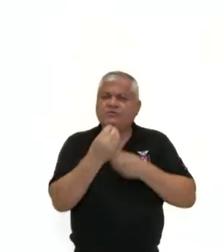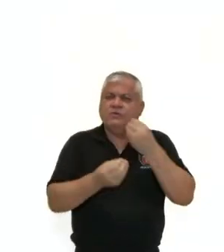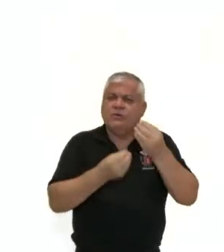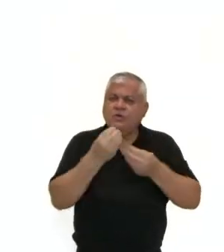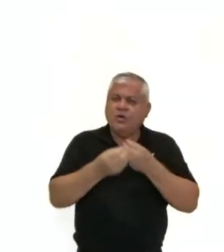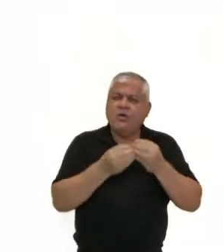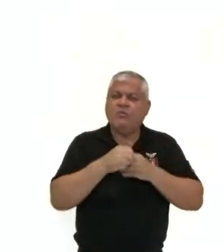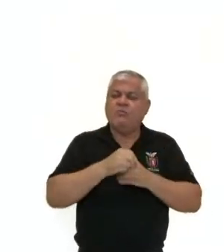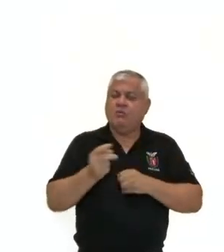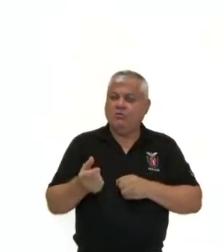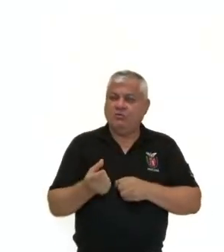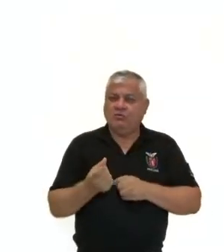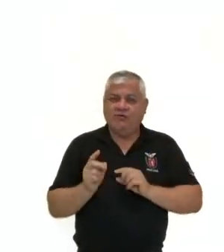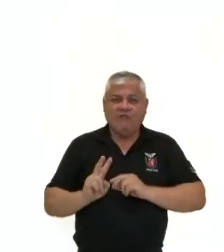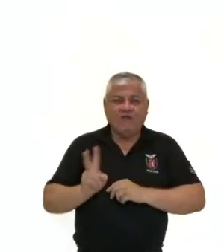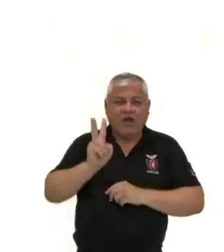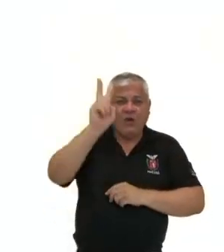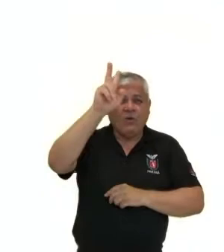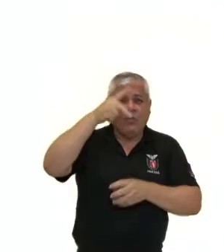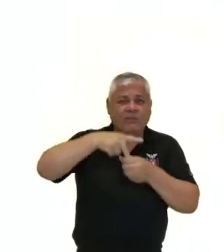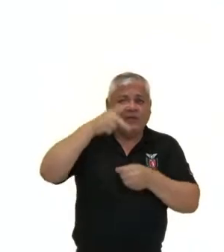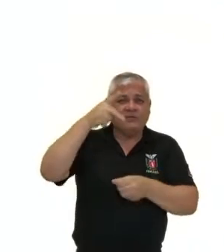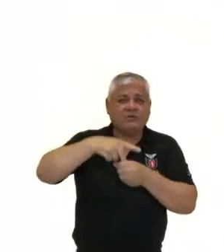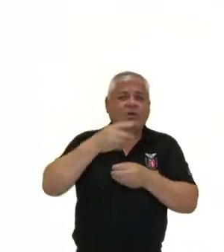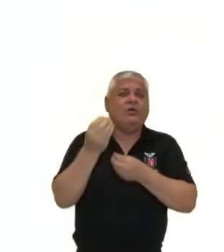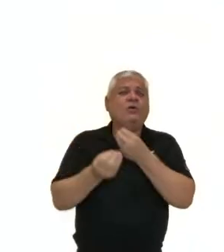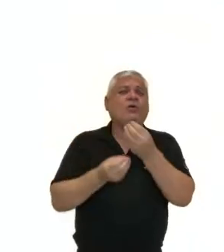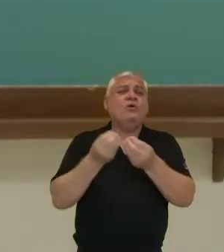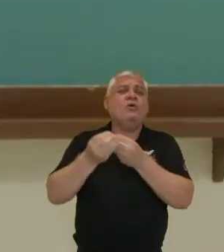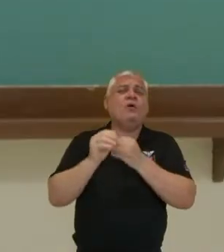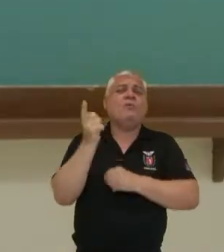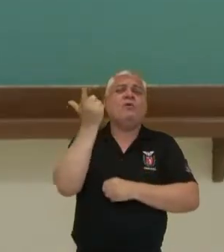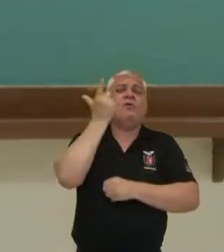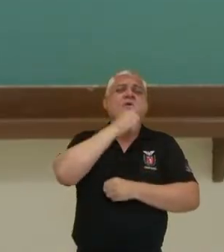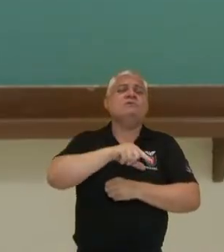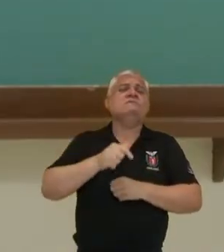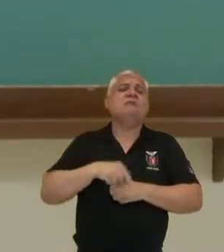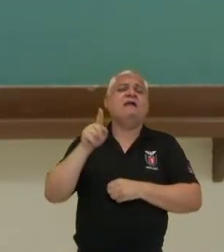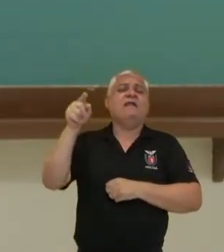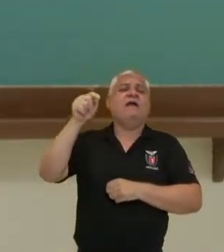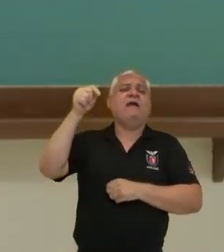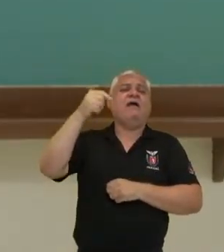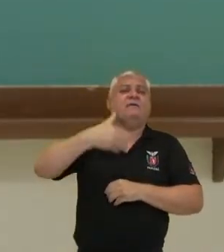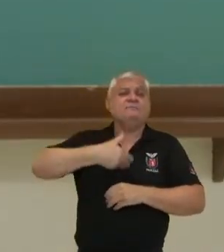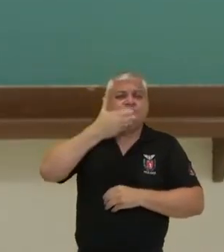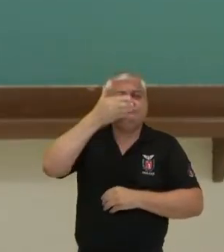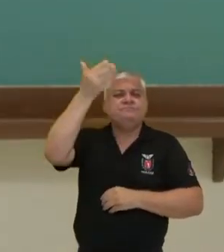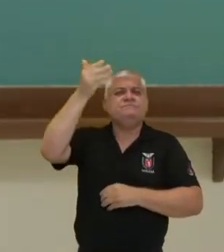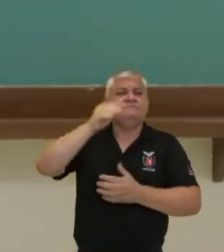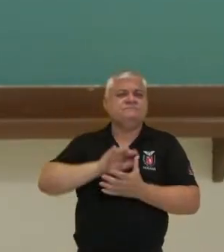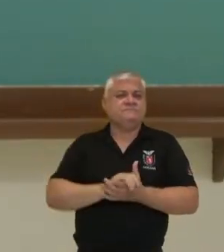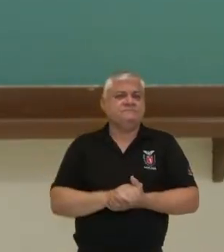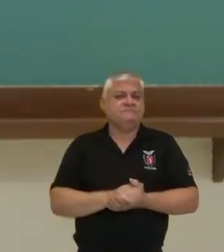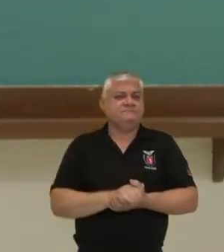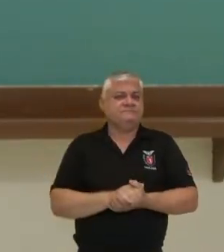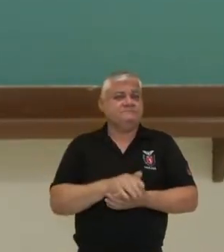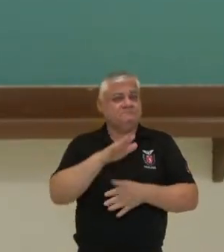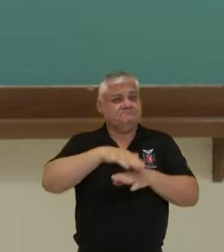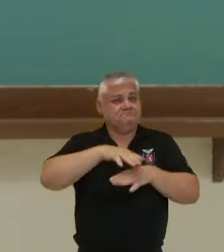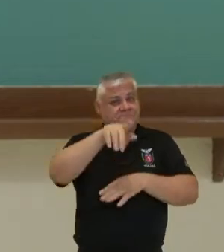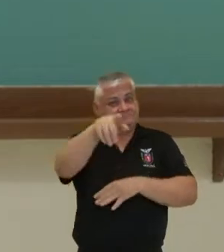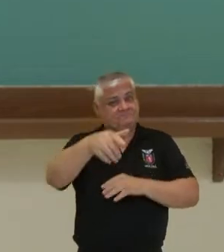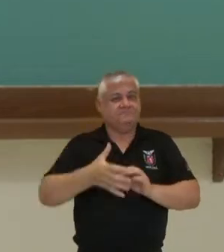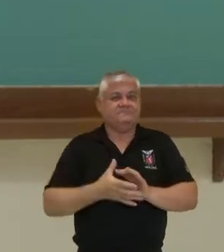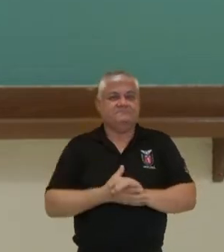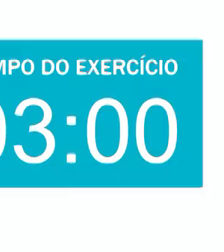da força econômica do petróleo Qual o setor econômico têm alcançado destaque no Oriente Médio e agora com